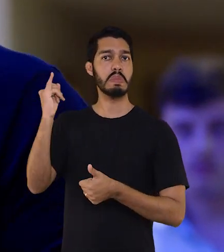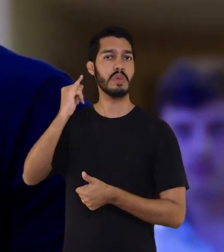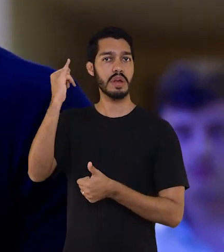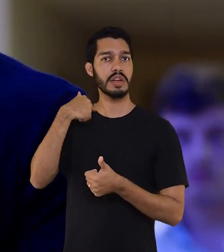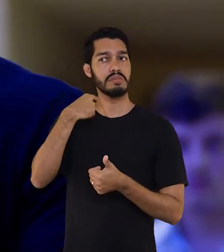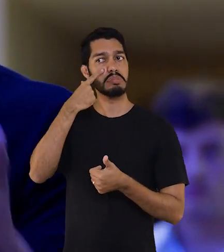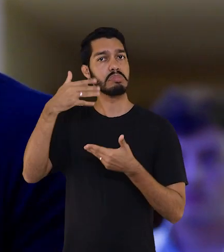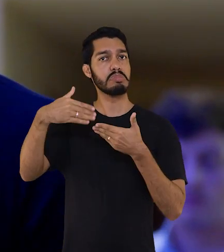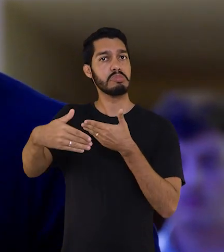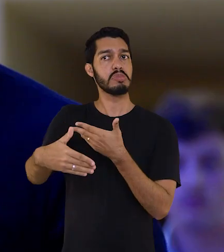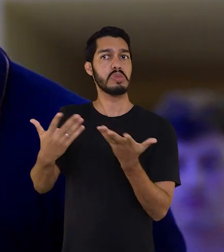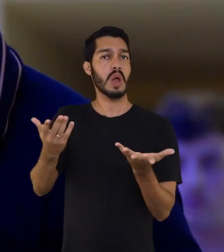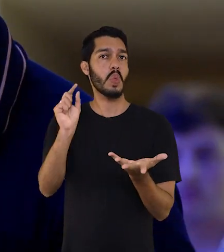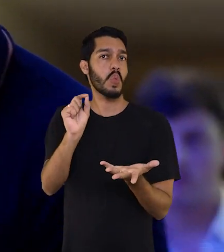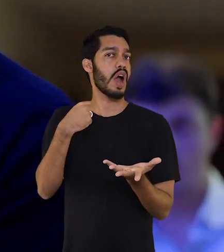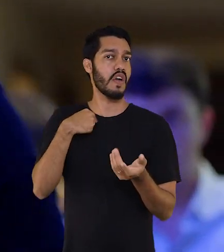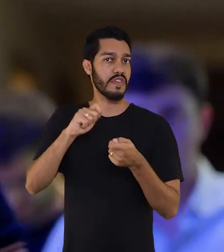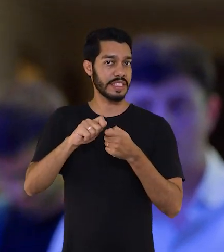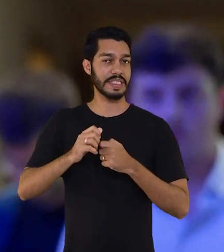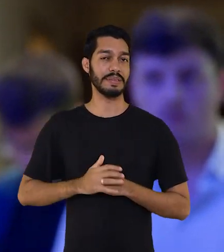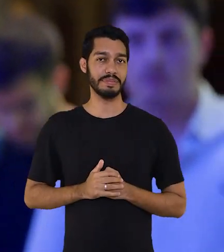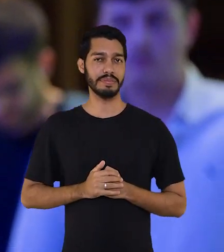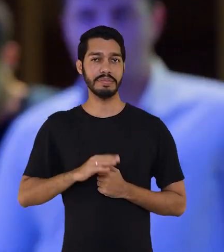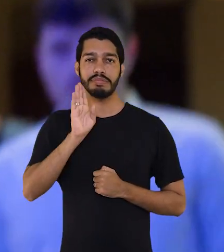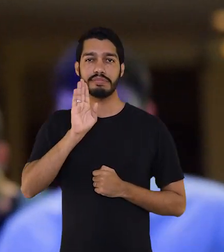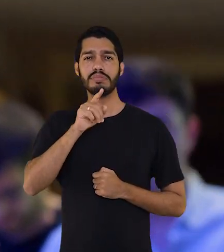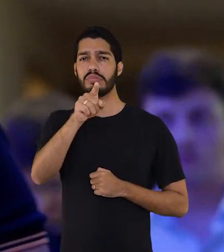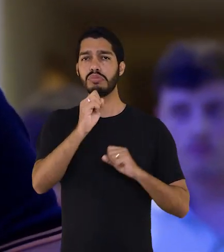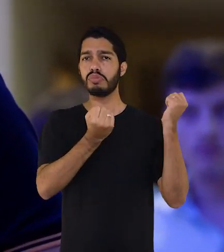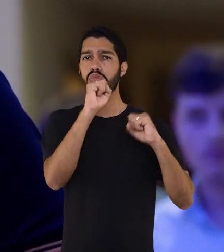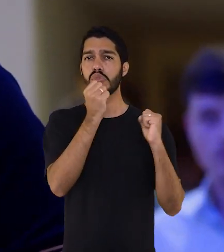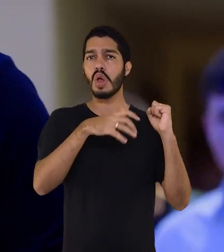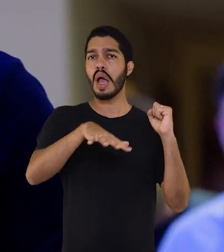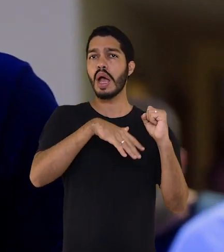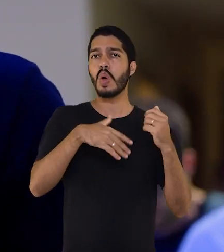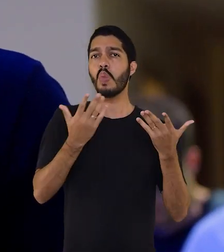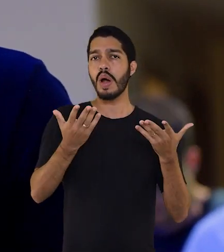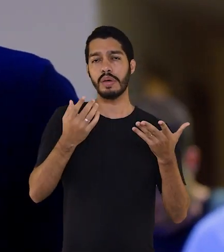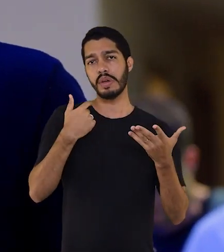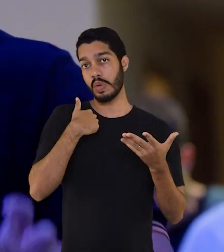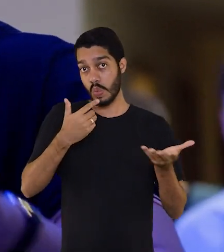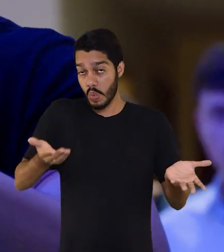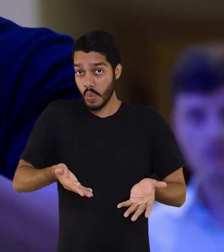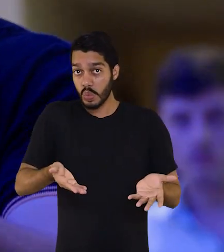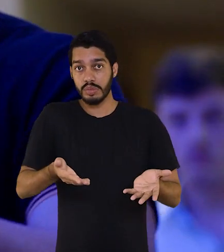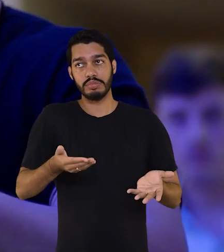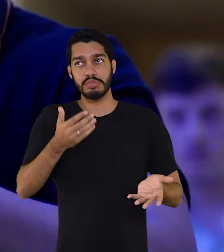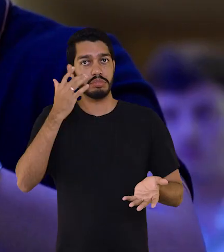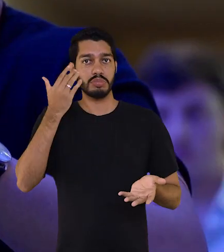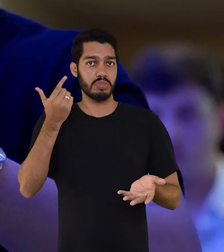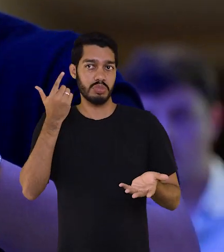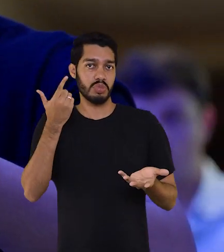uma noção mais ou menos do que eu vou fazer nesse novo projeto. Obrigado. Qual indústria você está Voltada? O nicho. Então, eu não tenho. No